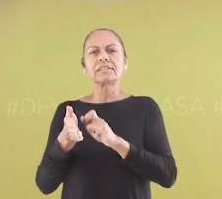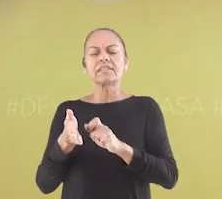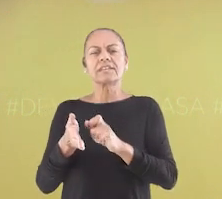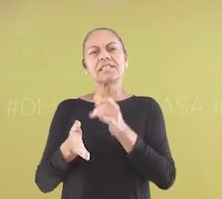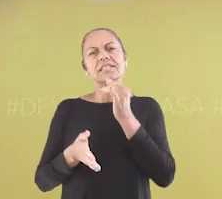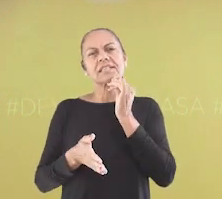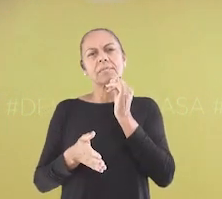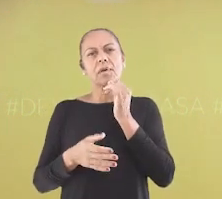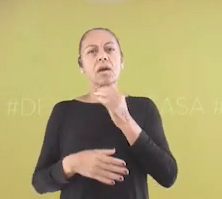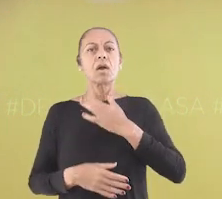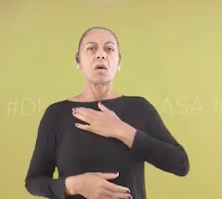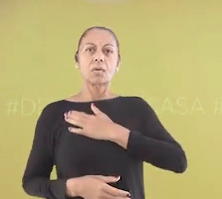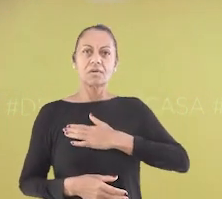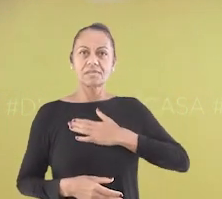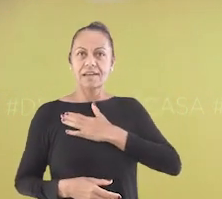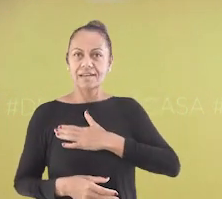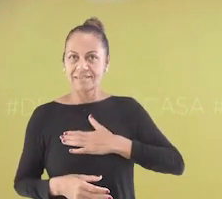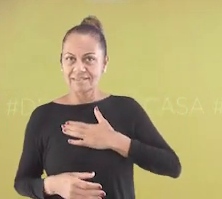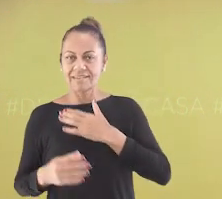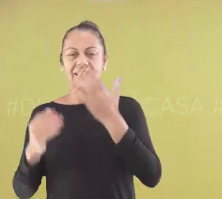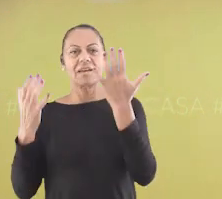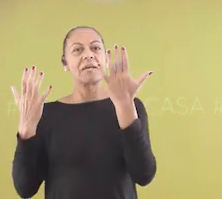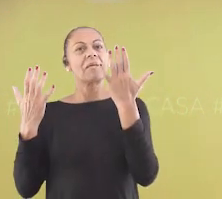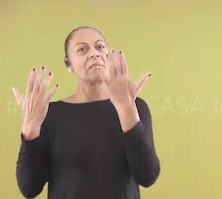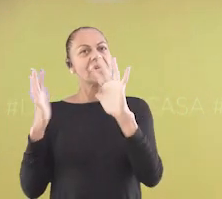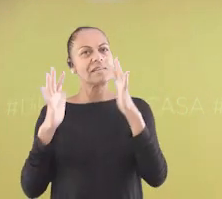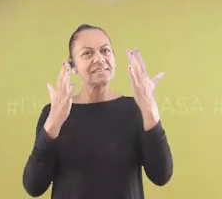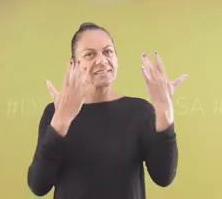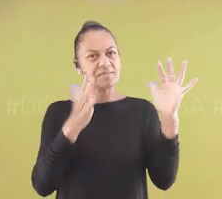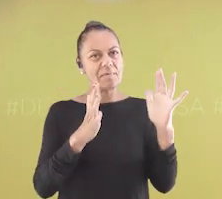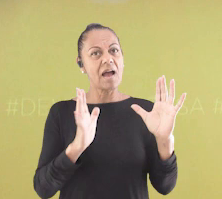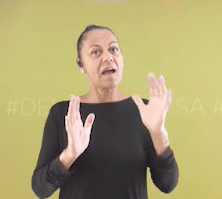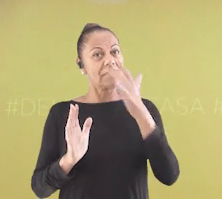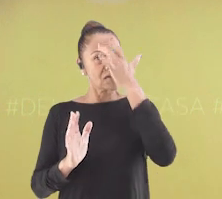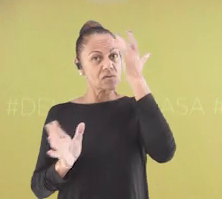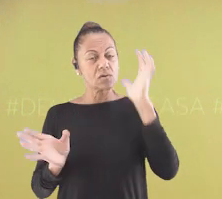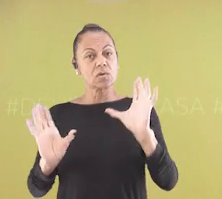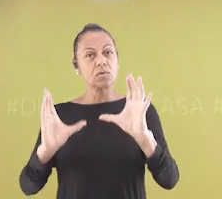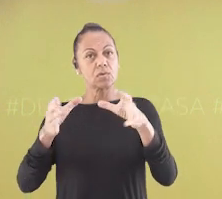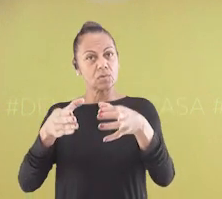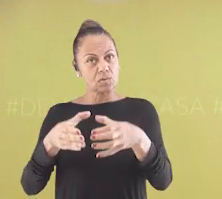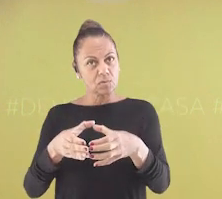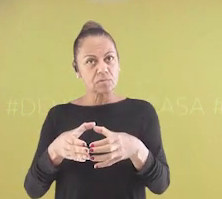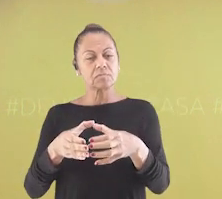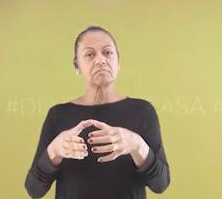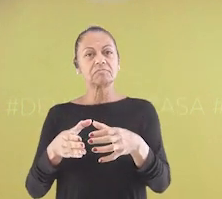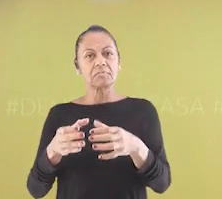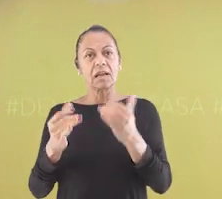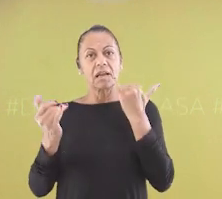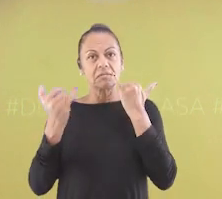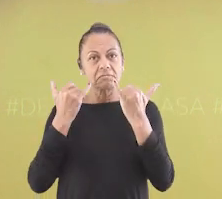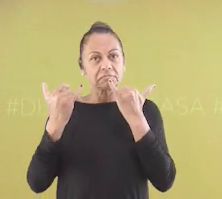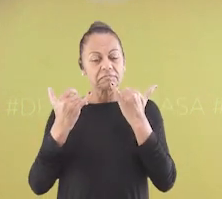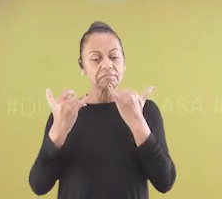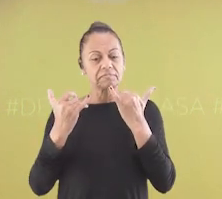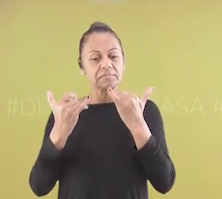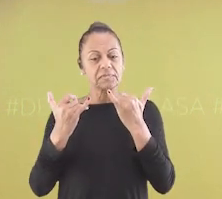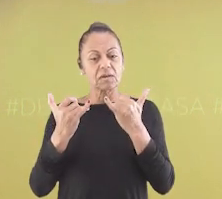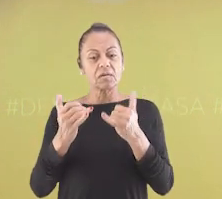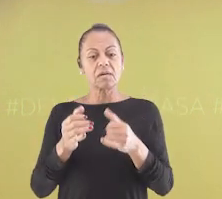carta, como no exemplo. Gostaria de parabenizar a equipe pela reportagem sobre a adoção e